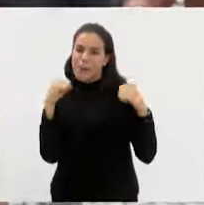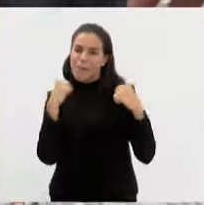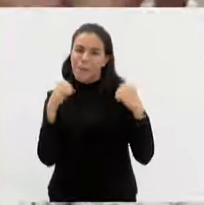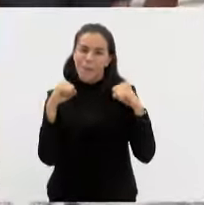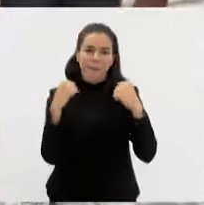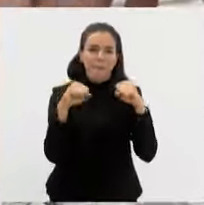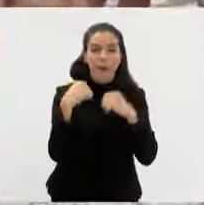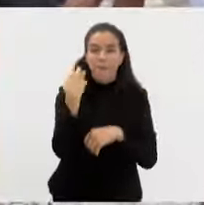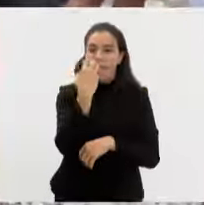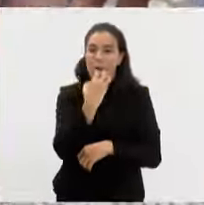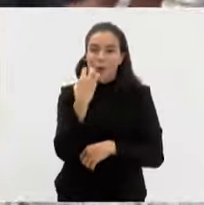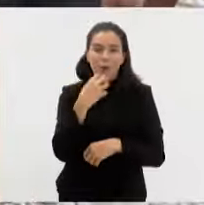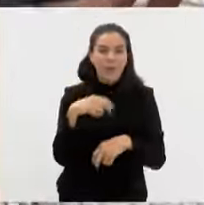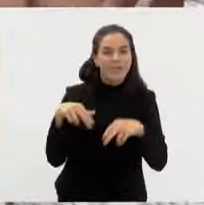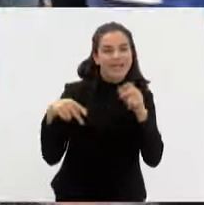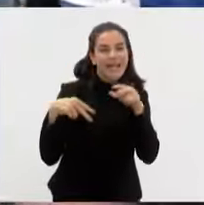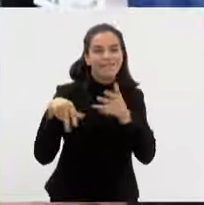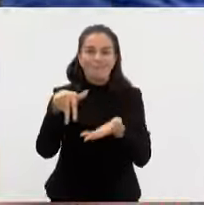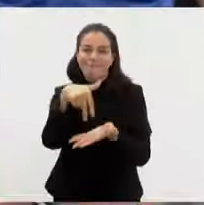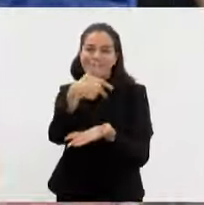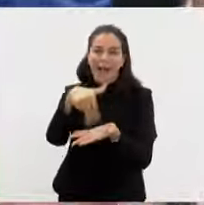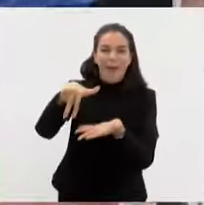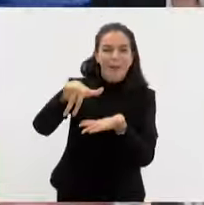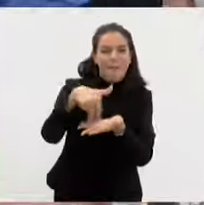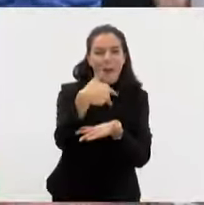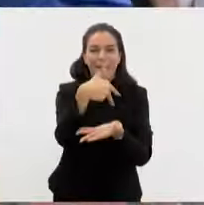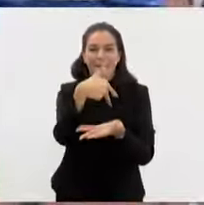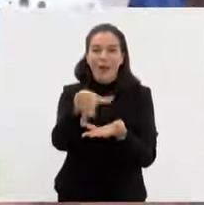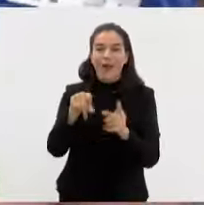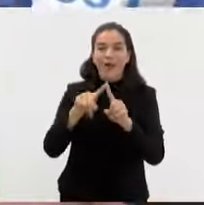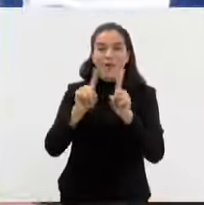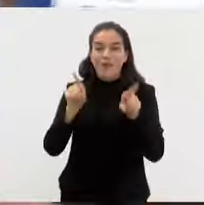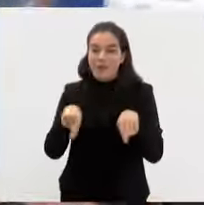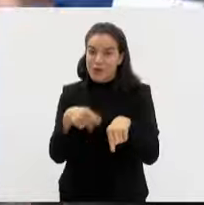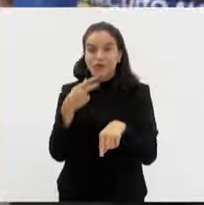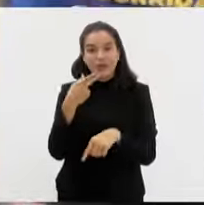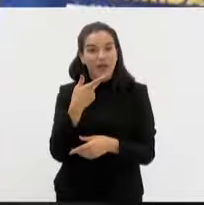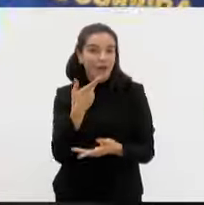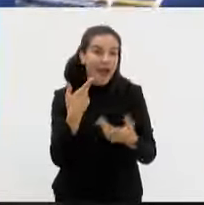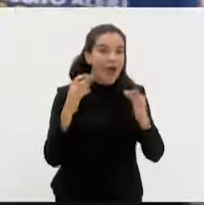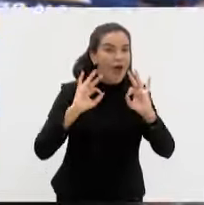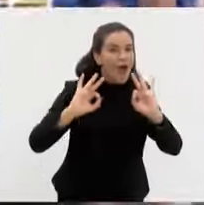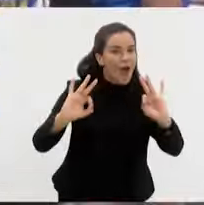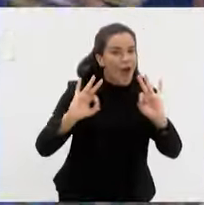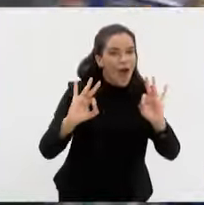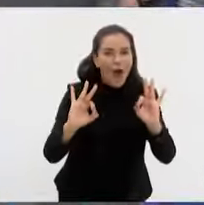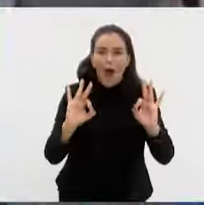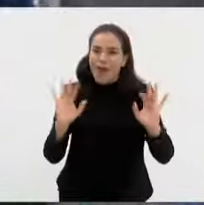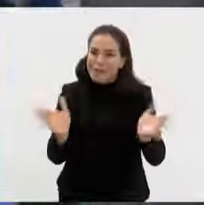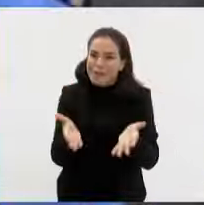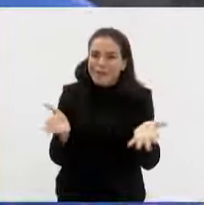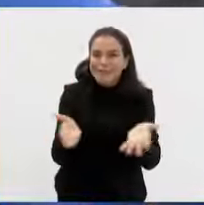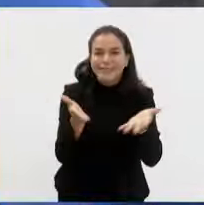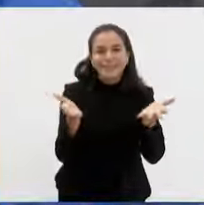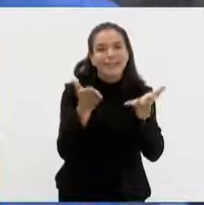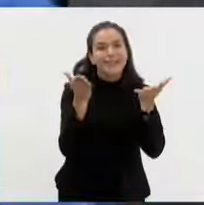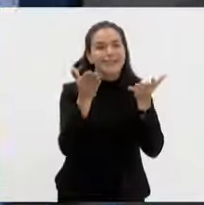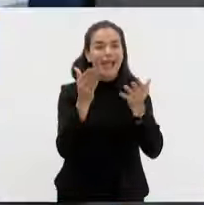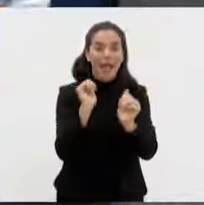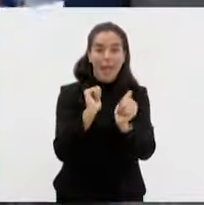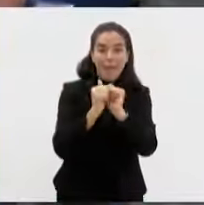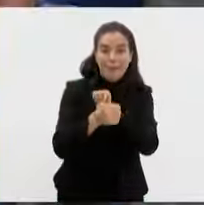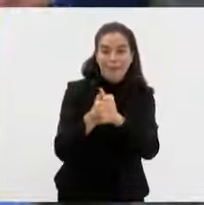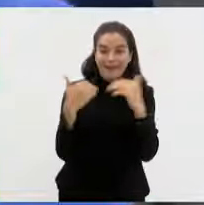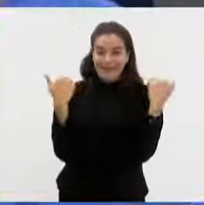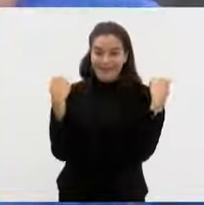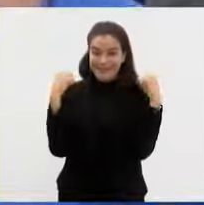muita música e dança. Servidores da Alerj elogiaram a iniciativa da Assembleia, que além de incentivar a prática